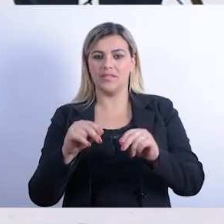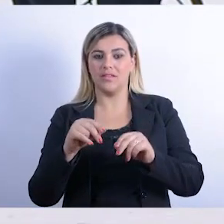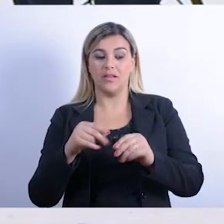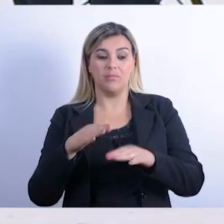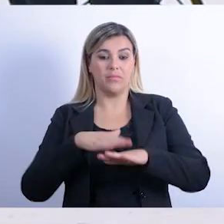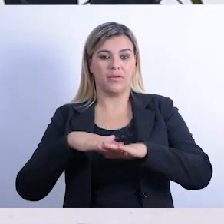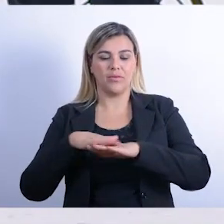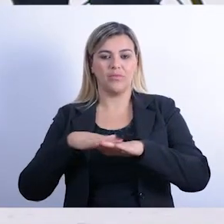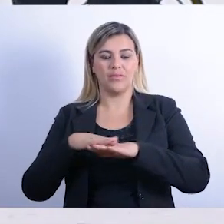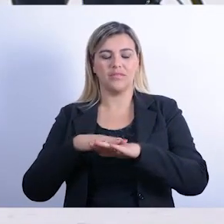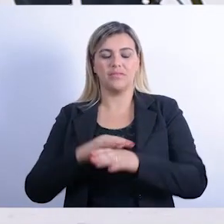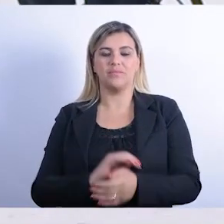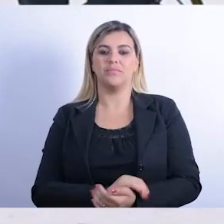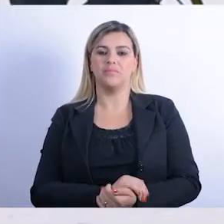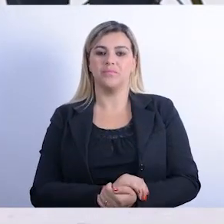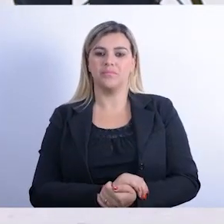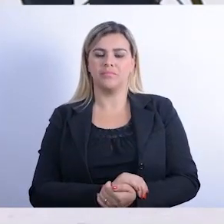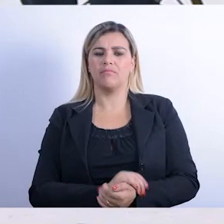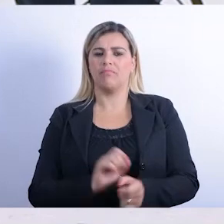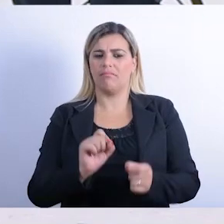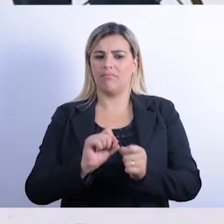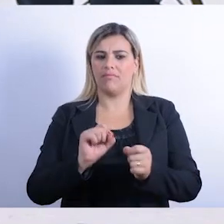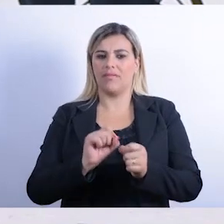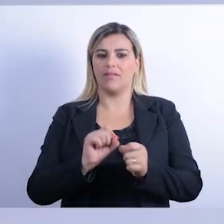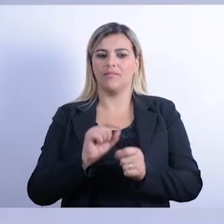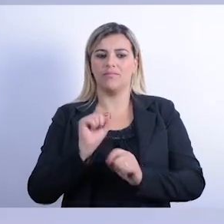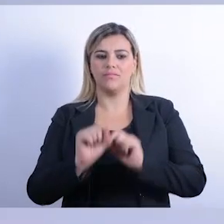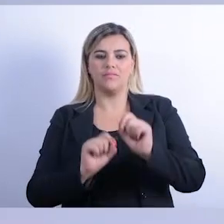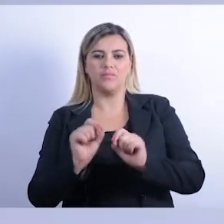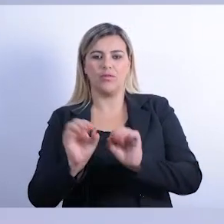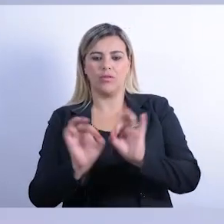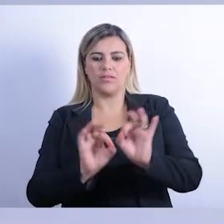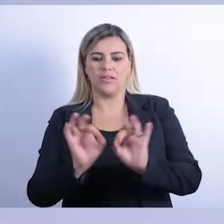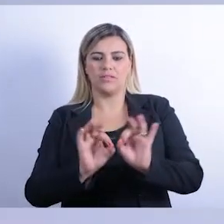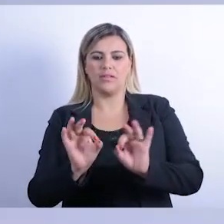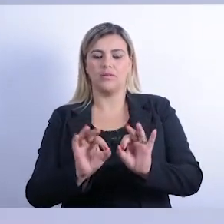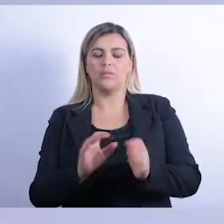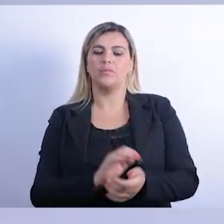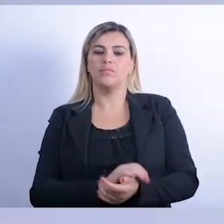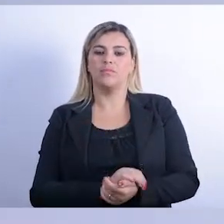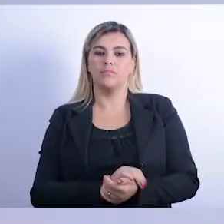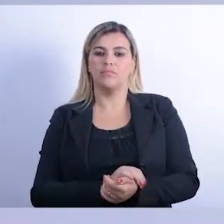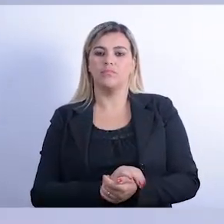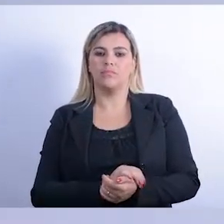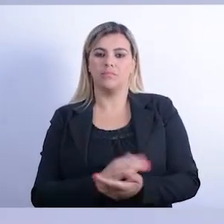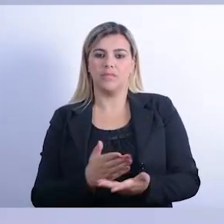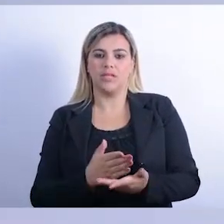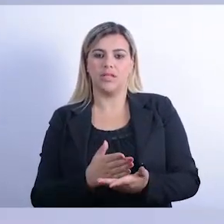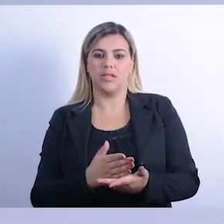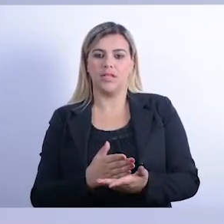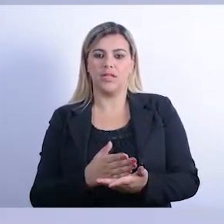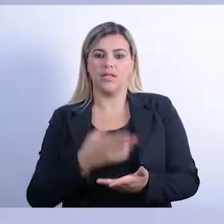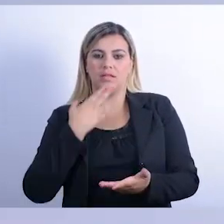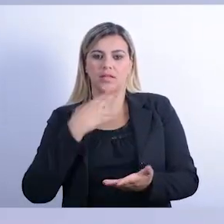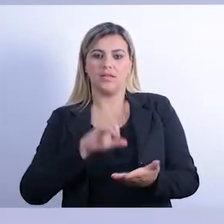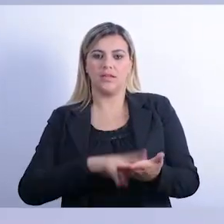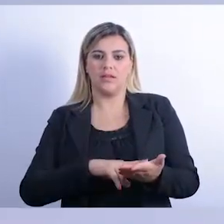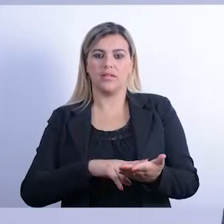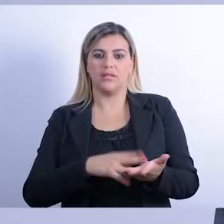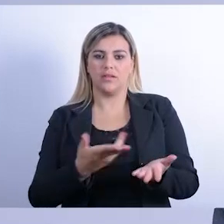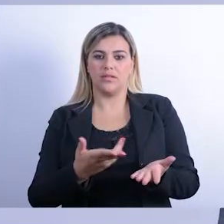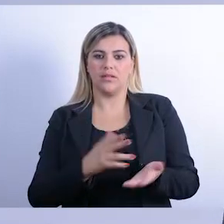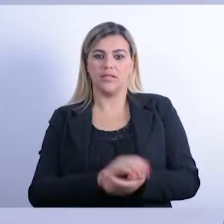vamos para Brasília conversar com o moço. Então, vamos. Fizemos um convite especial para ele e tal, levamos uma